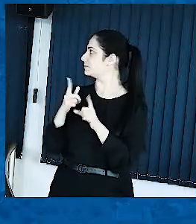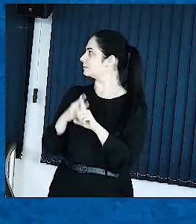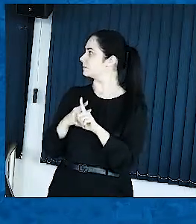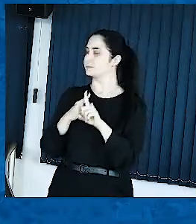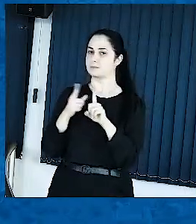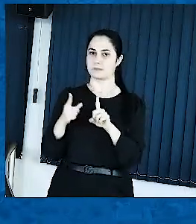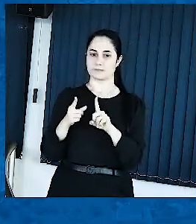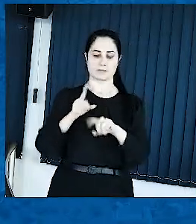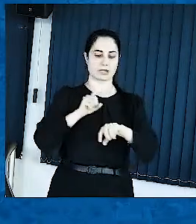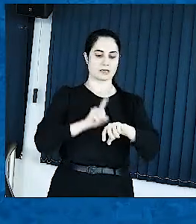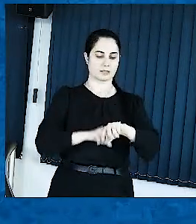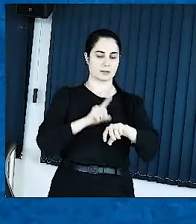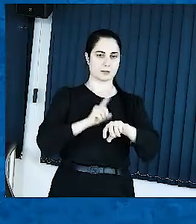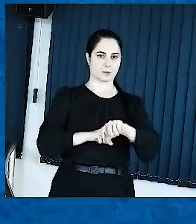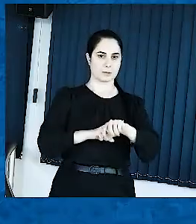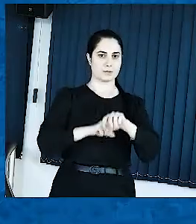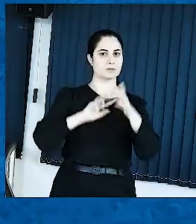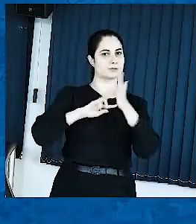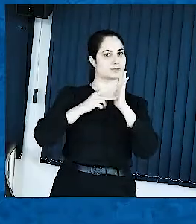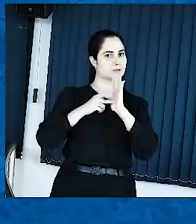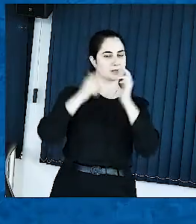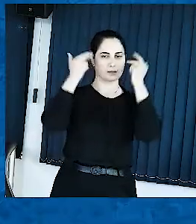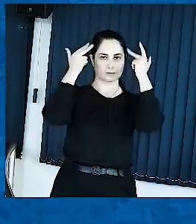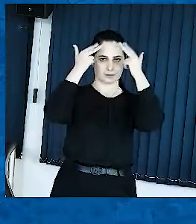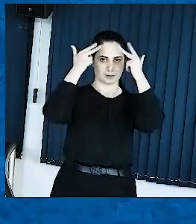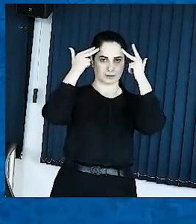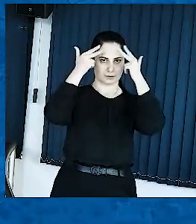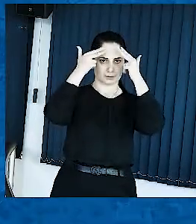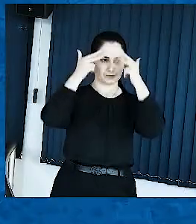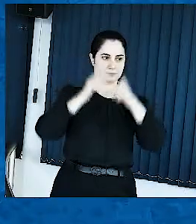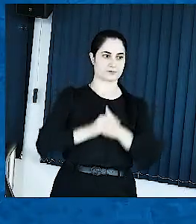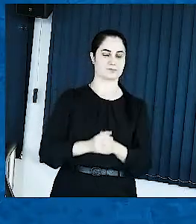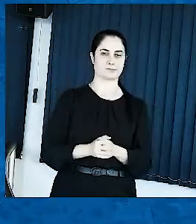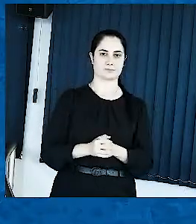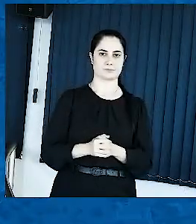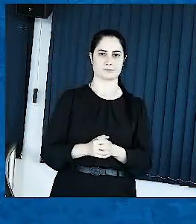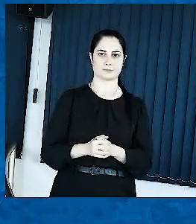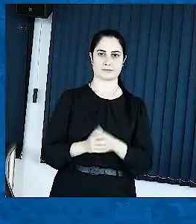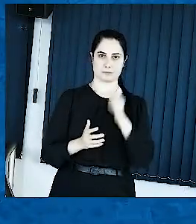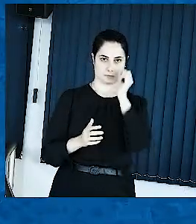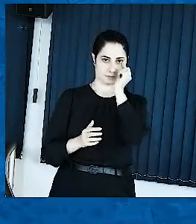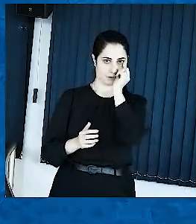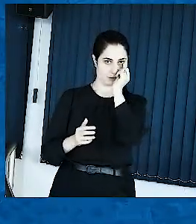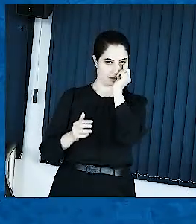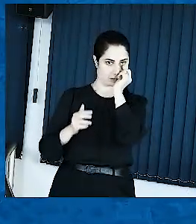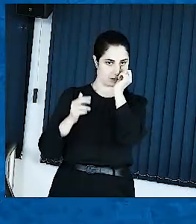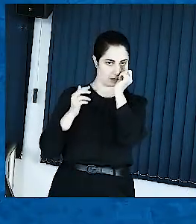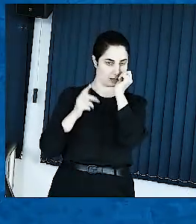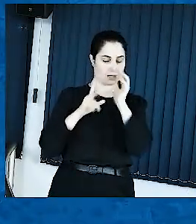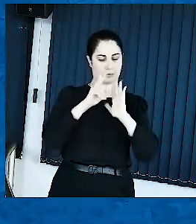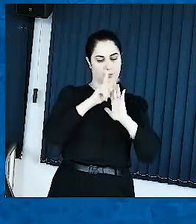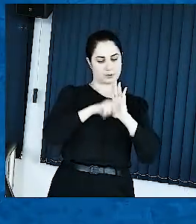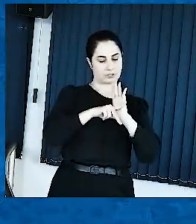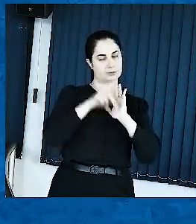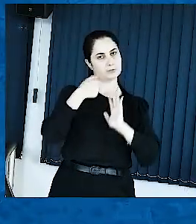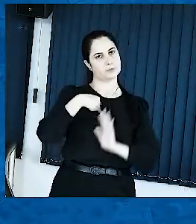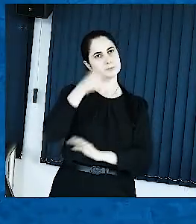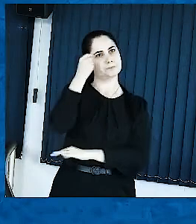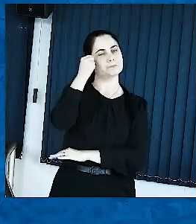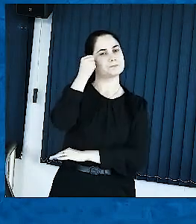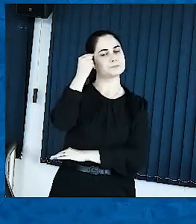Mas tempo é neurônio. Essa ideia de um projeto que eu tenho